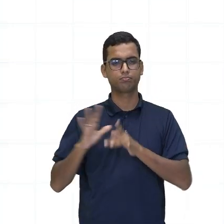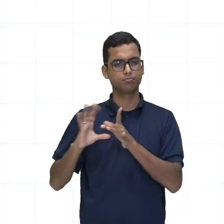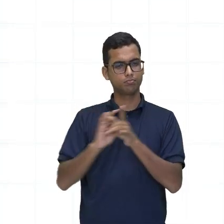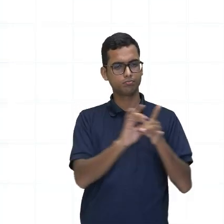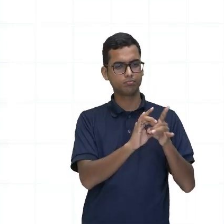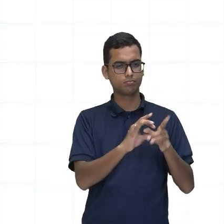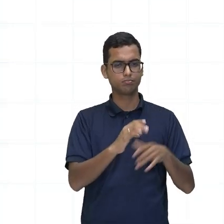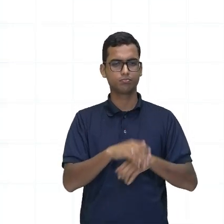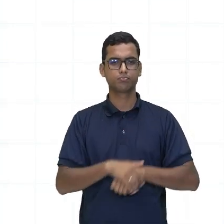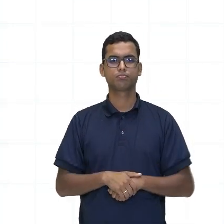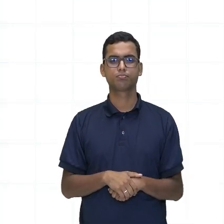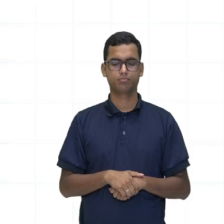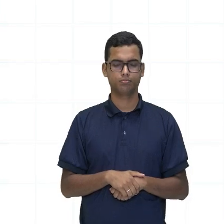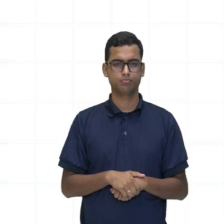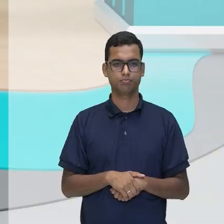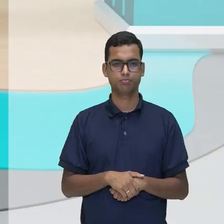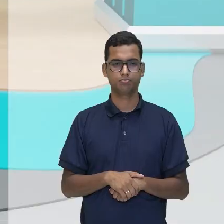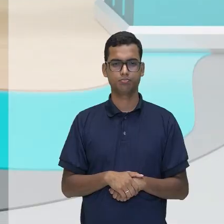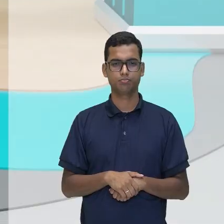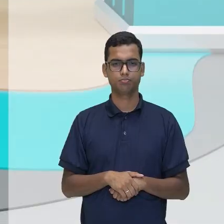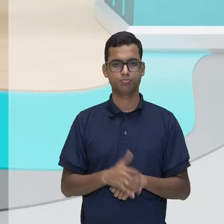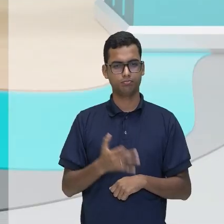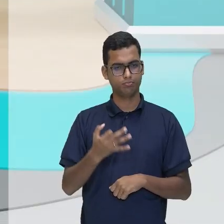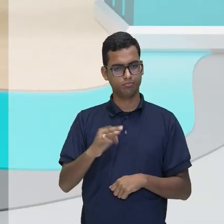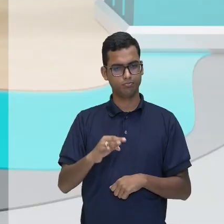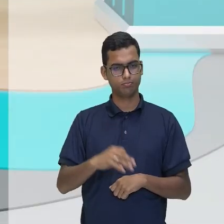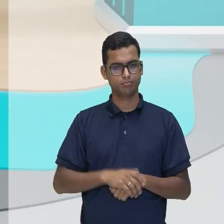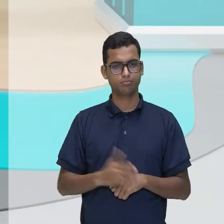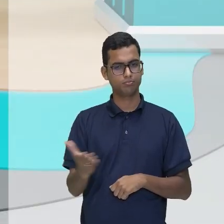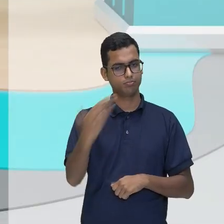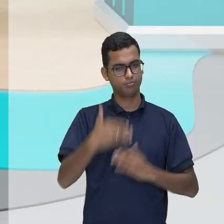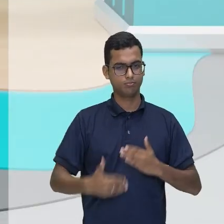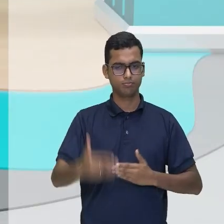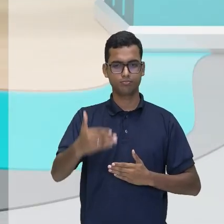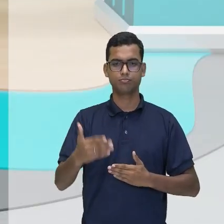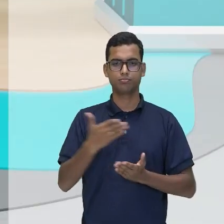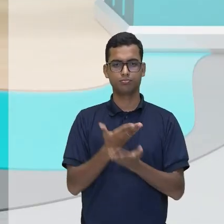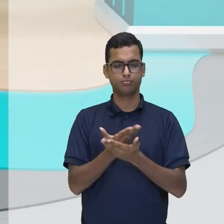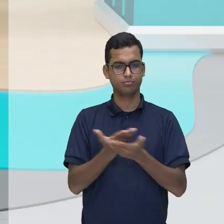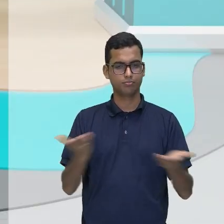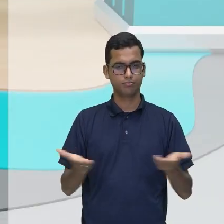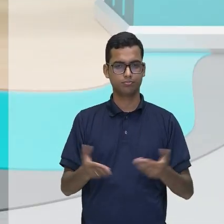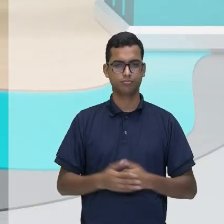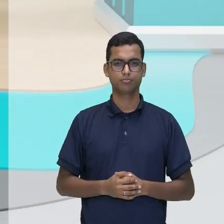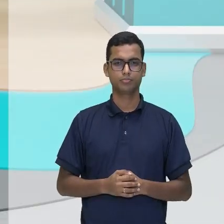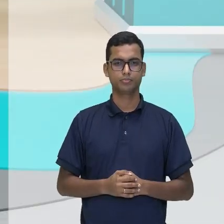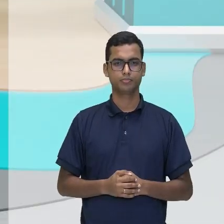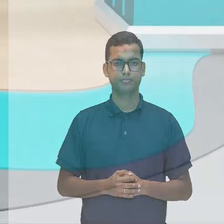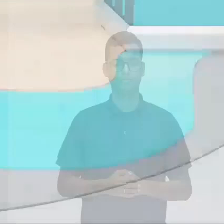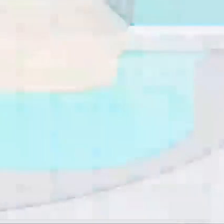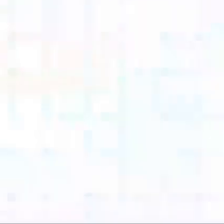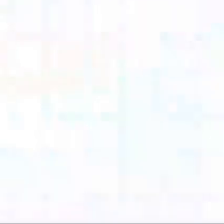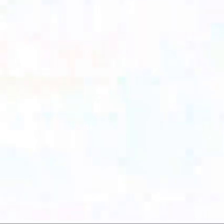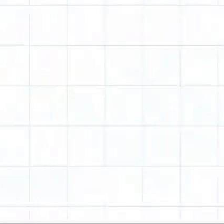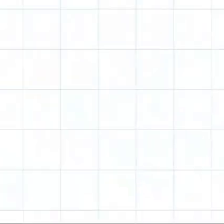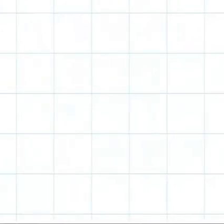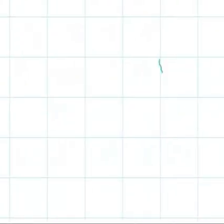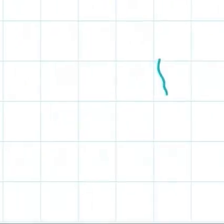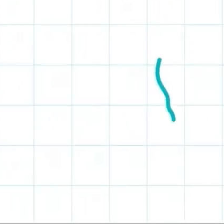do texto. Alright, so let's get started. Então, vamos começar?